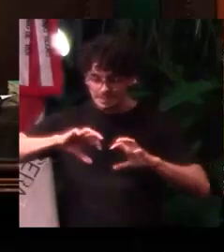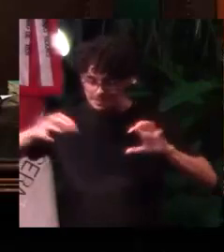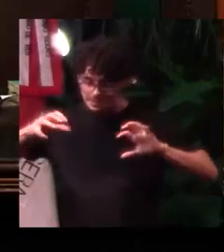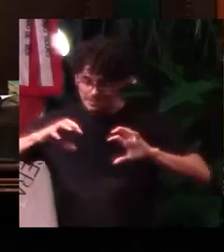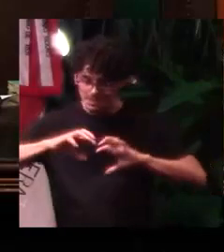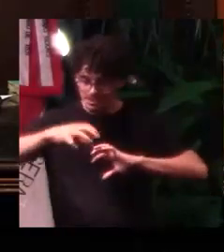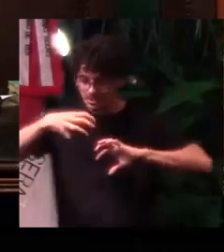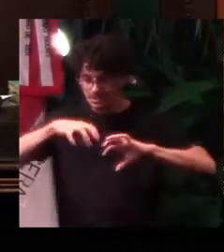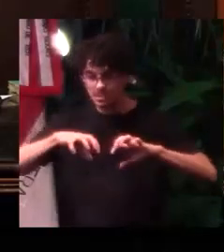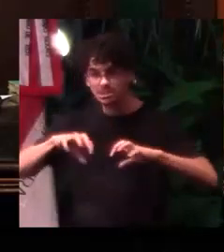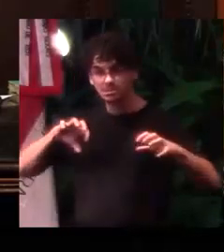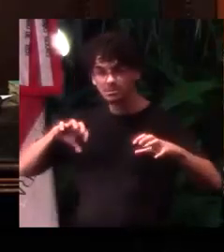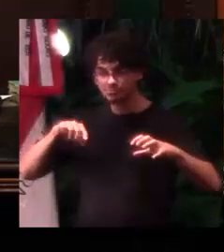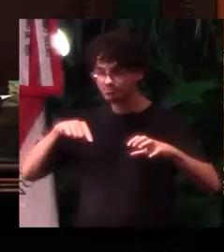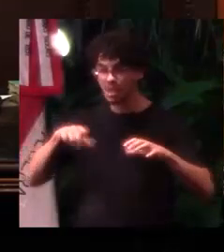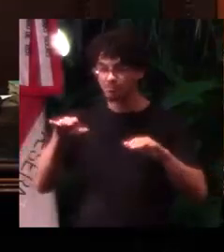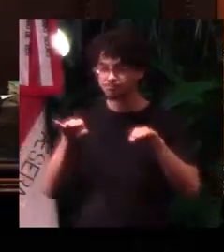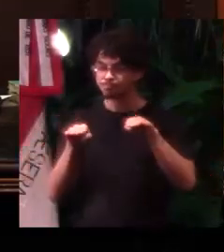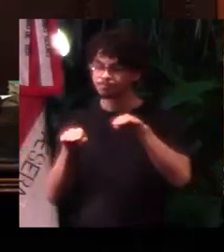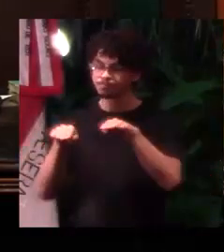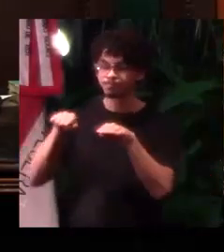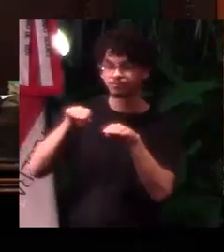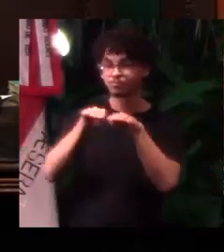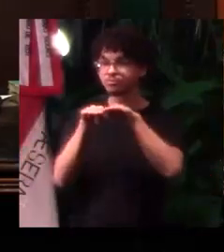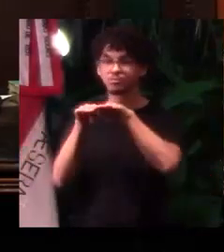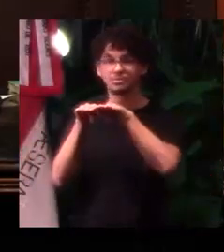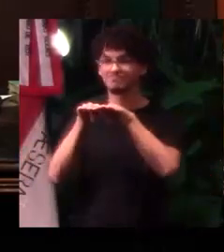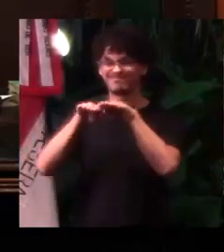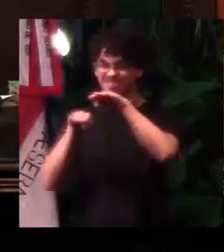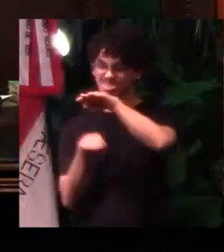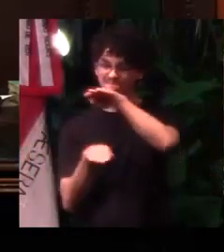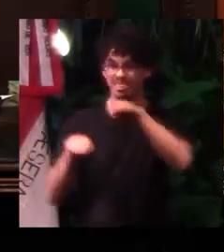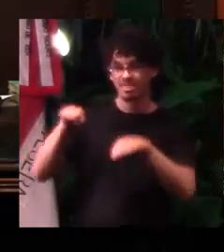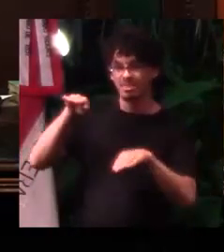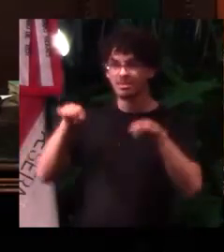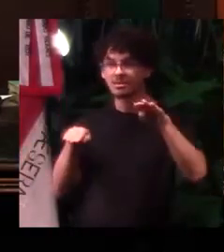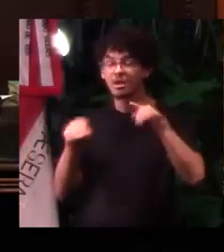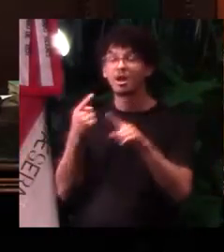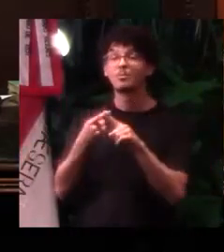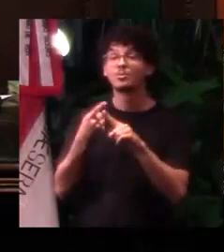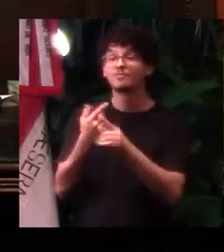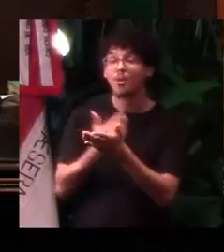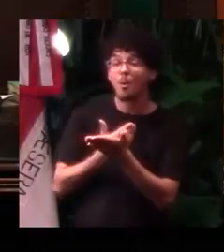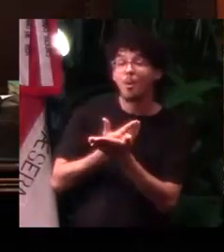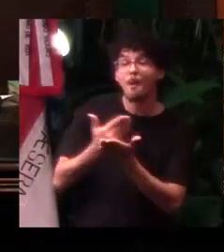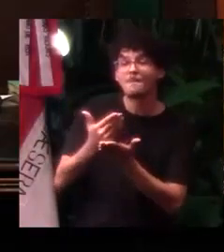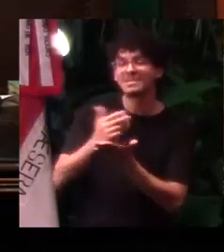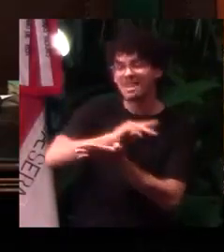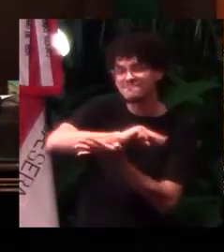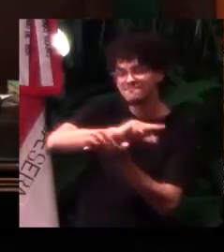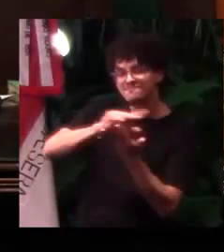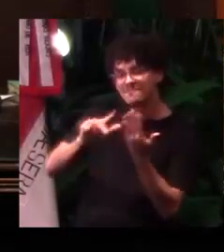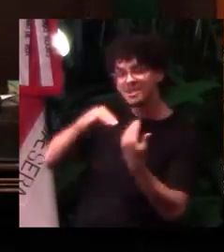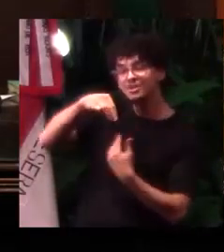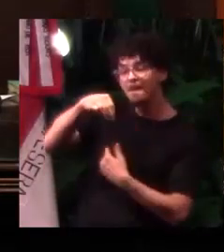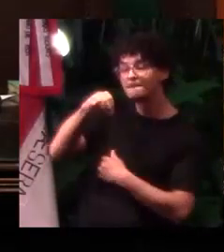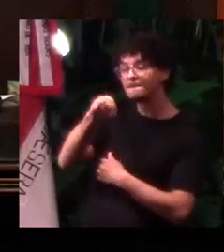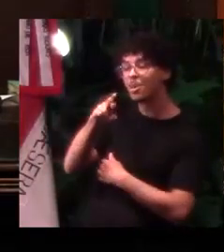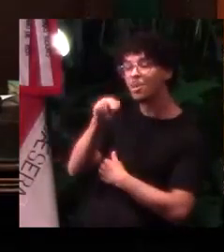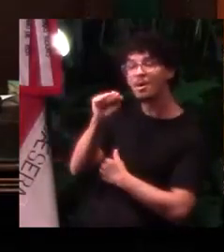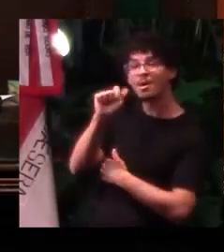Esse todo harmônico, porque vão surgir vários sistemas morais a partir da